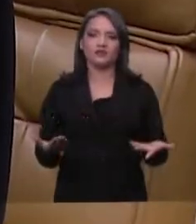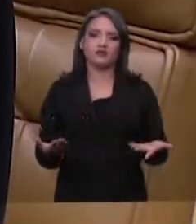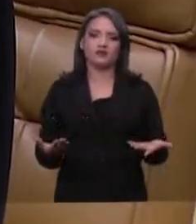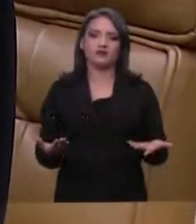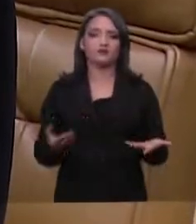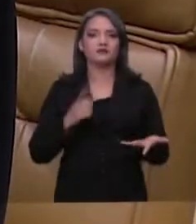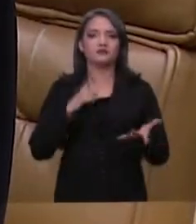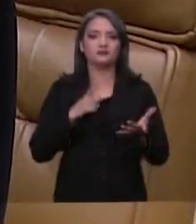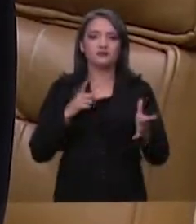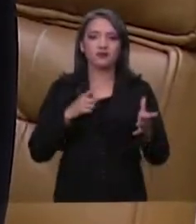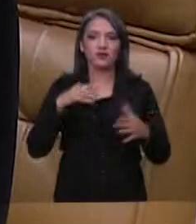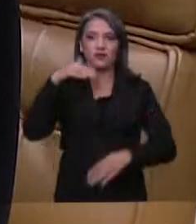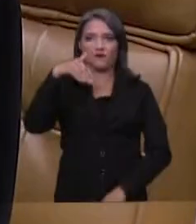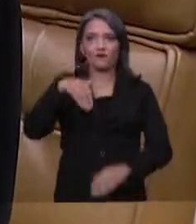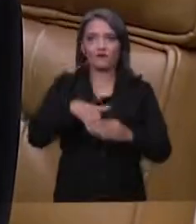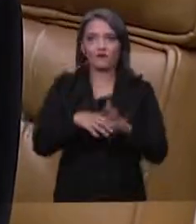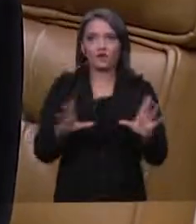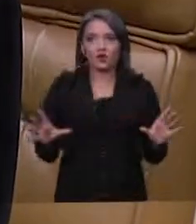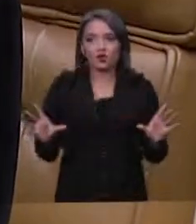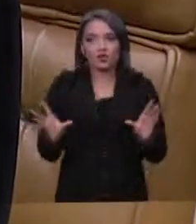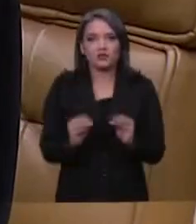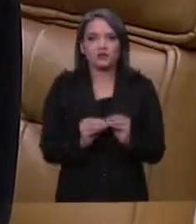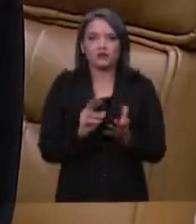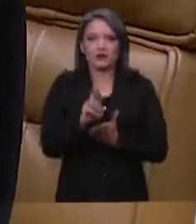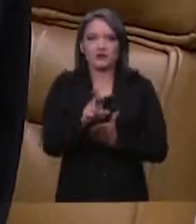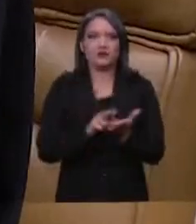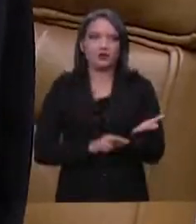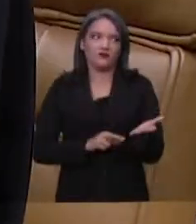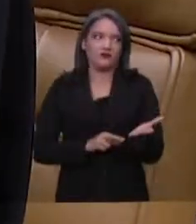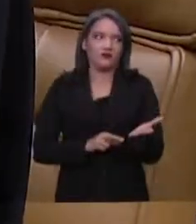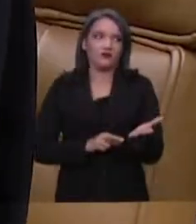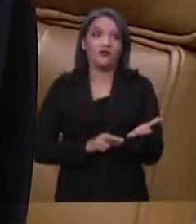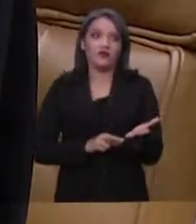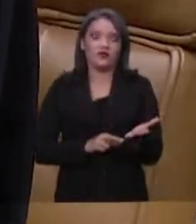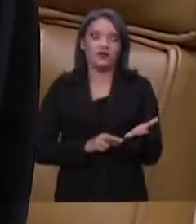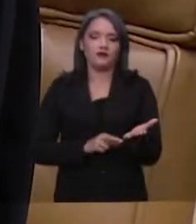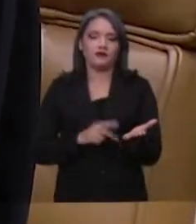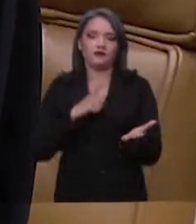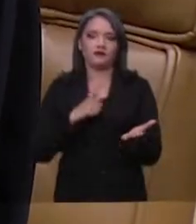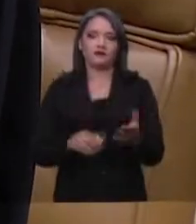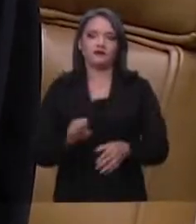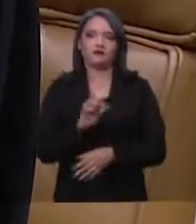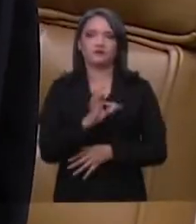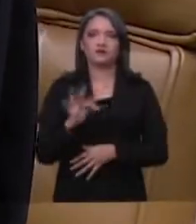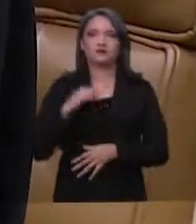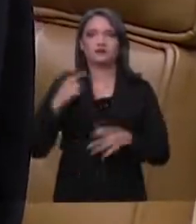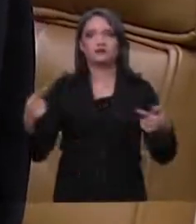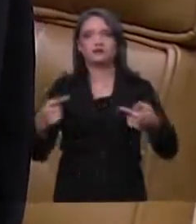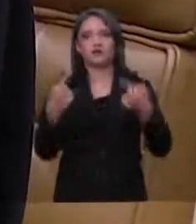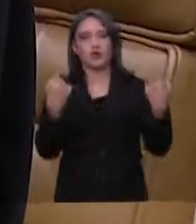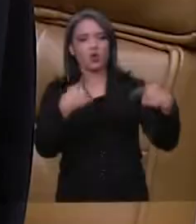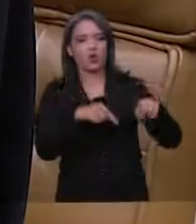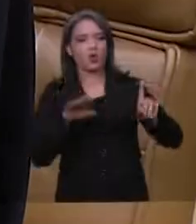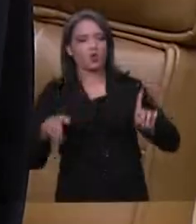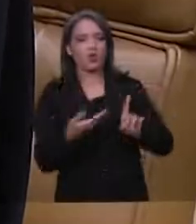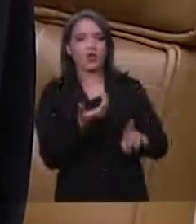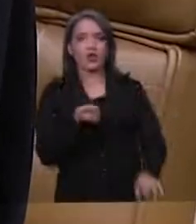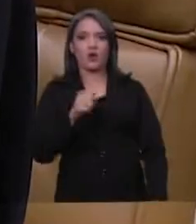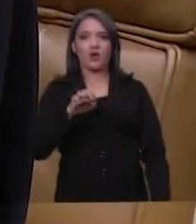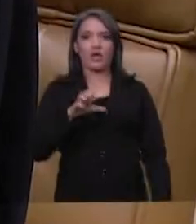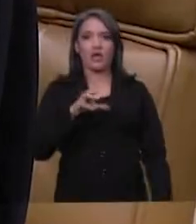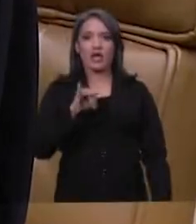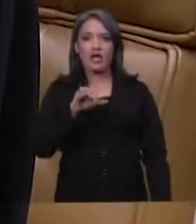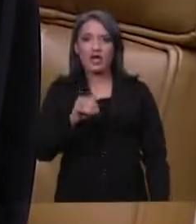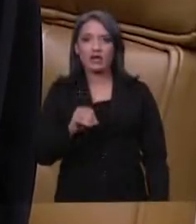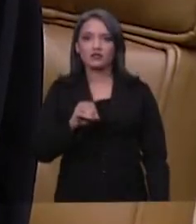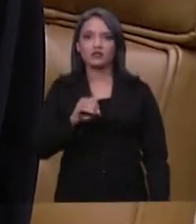aqui o resumo do meu voto. Ressalto apenas que estamos a julgar ação penal contra o réu Aécio Lúcio Costa Pereira, é o